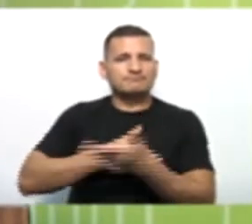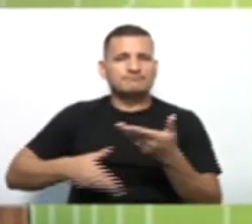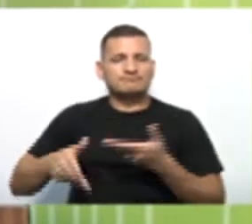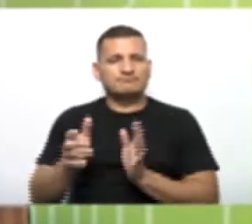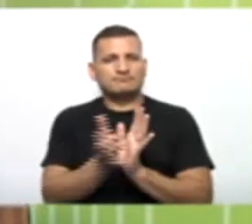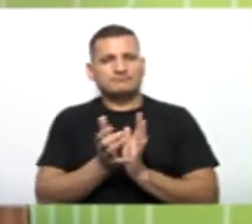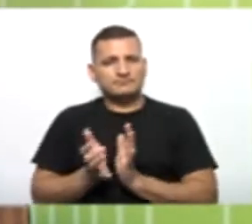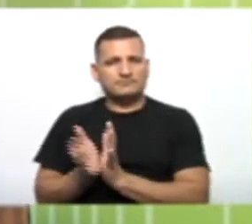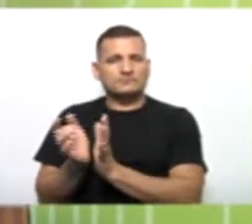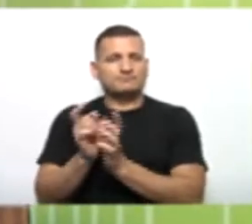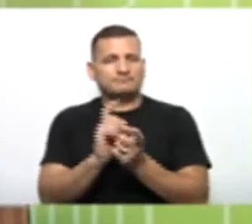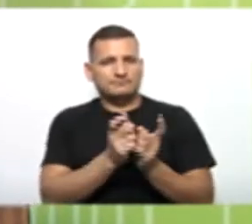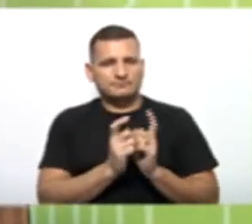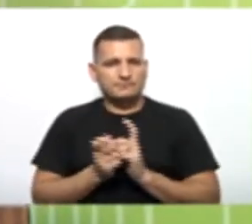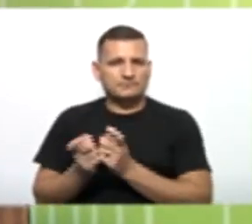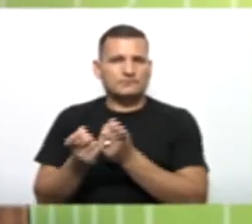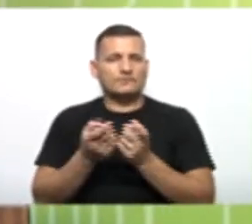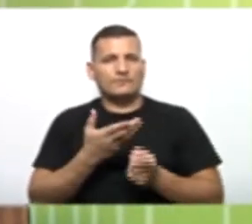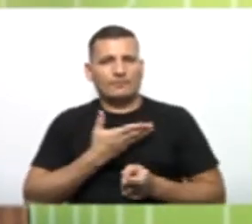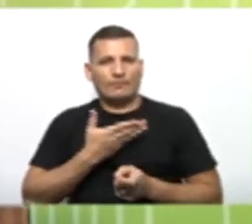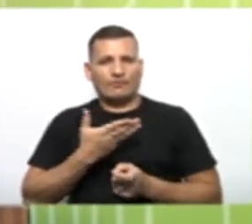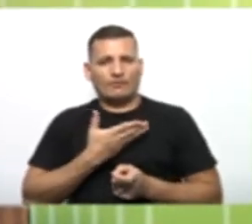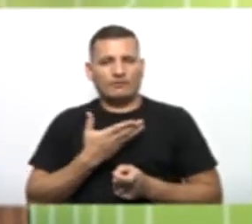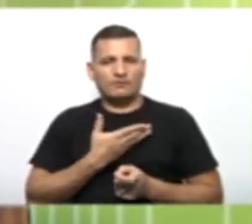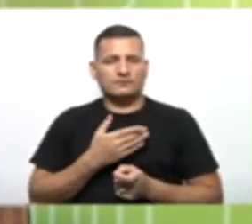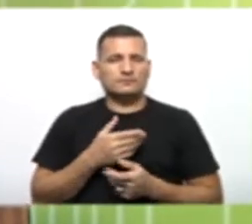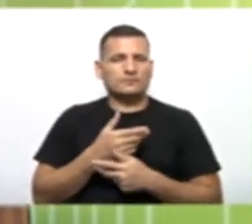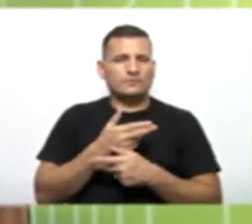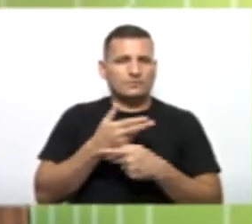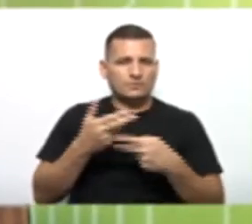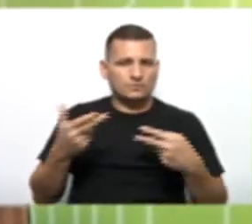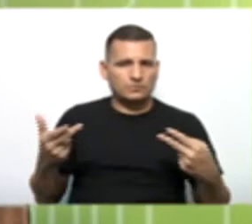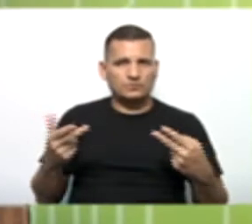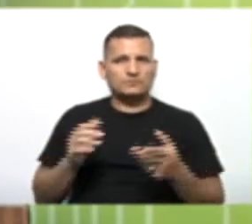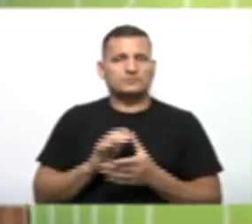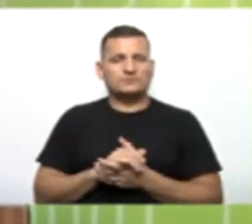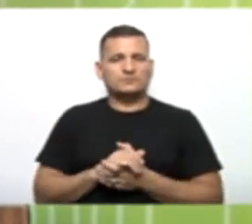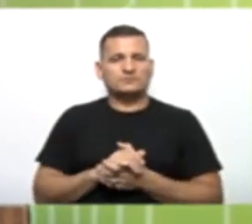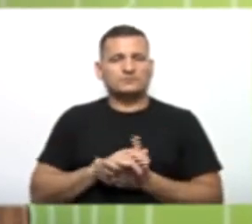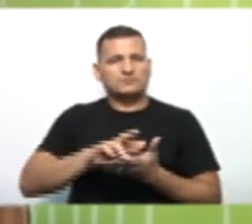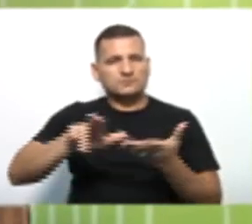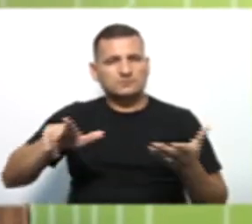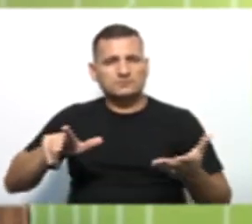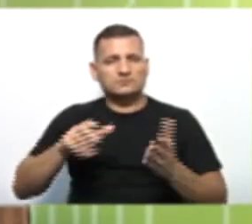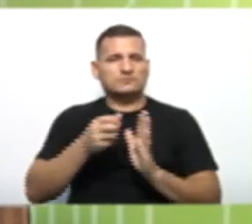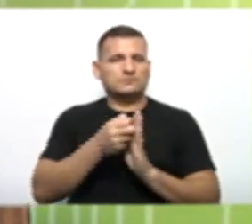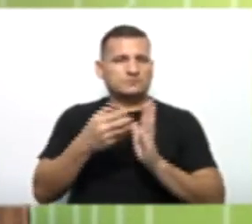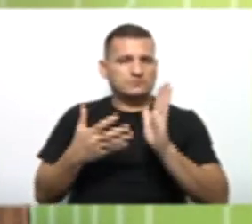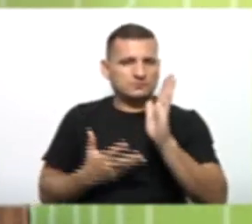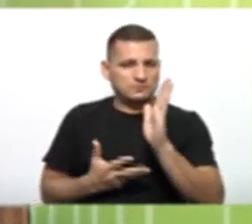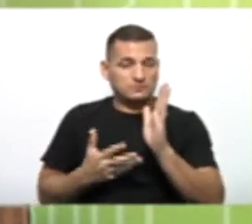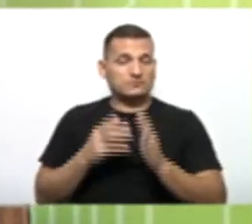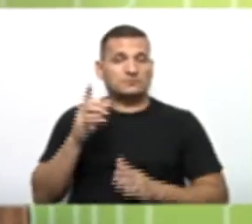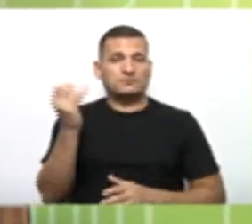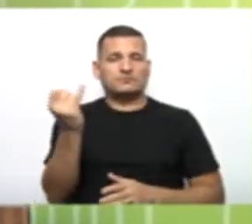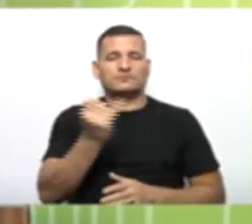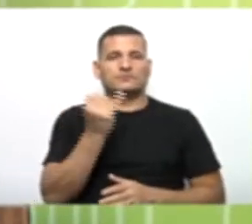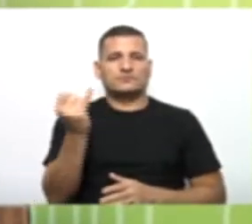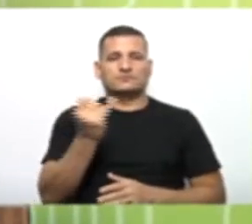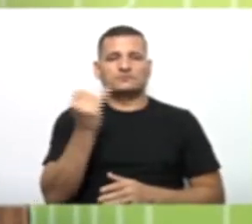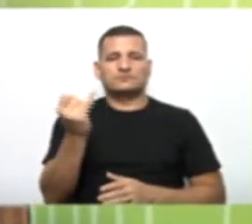de debater com os colegas as coisas né os elementos os aspectos que são